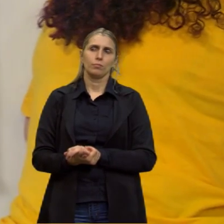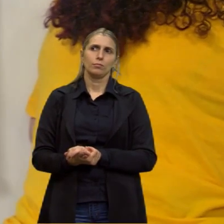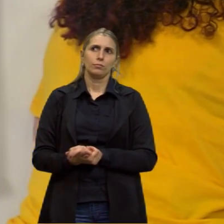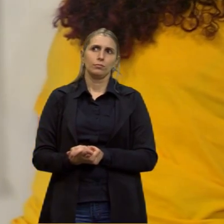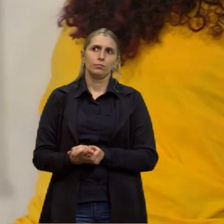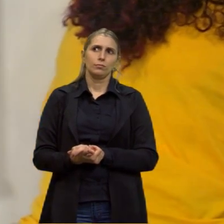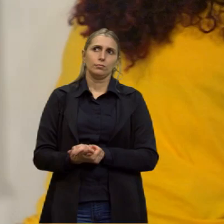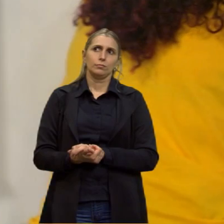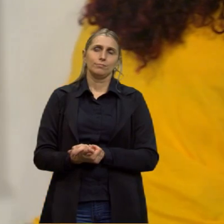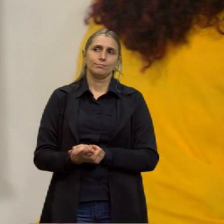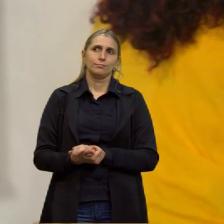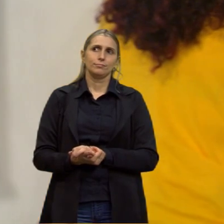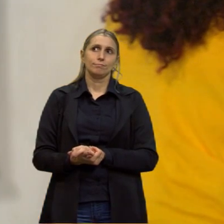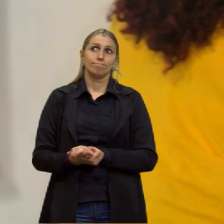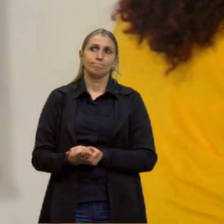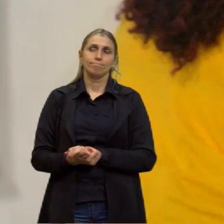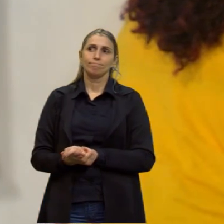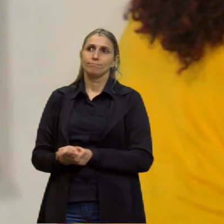1